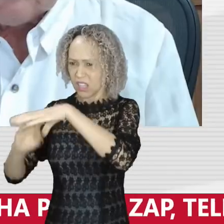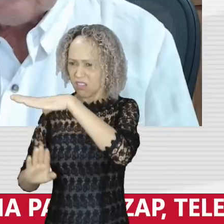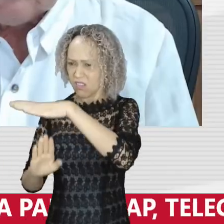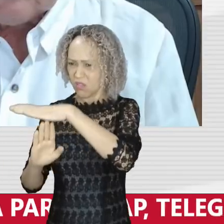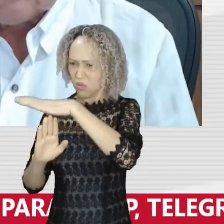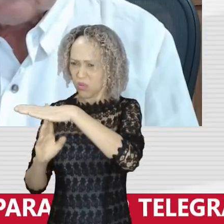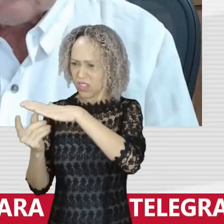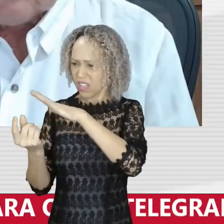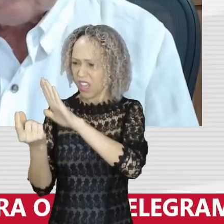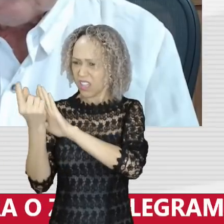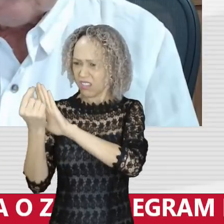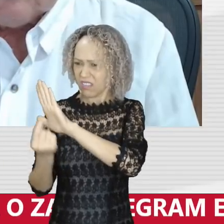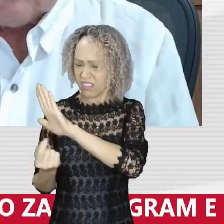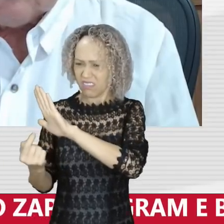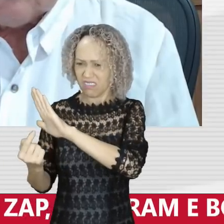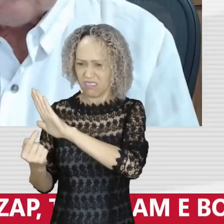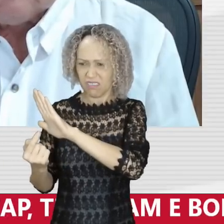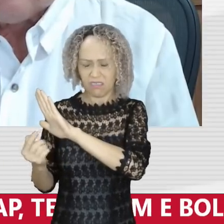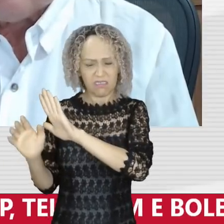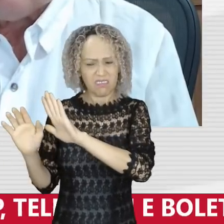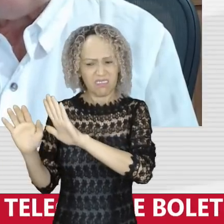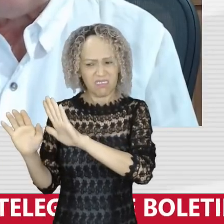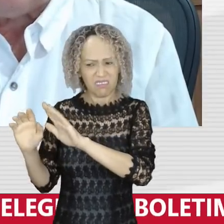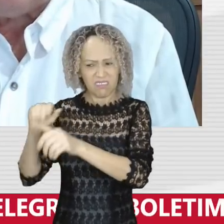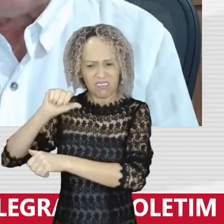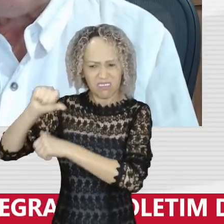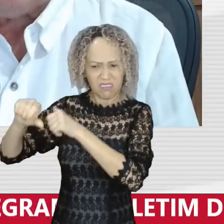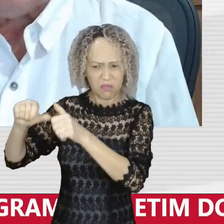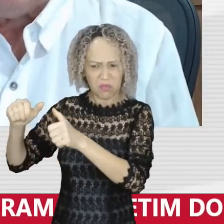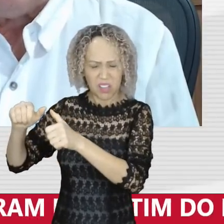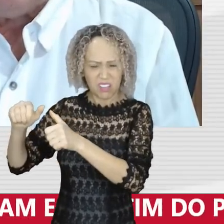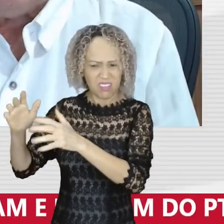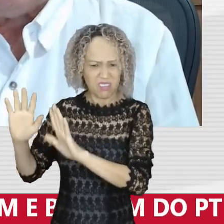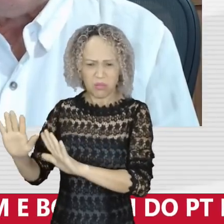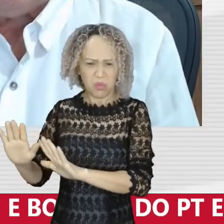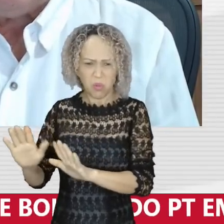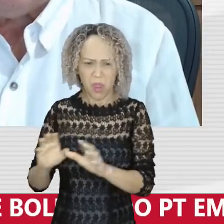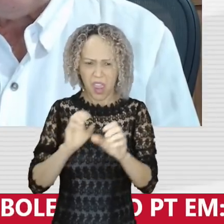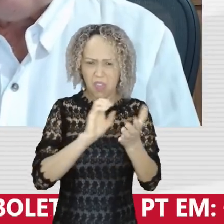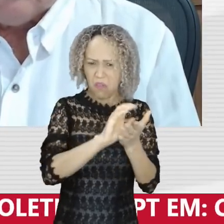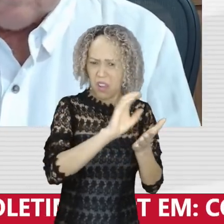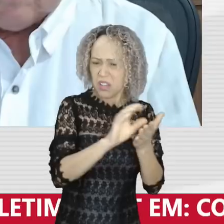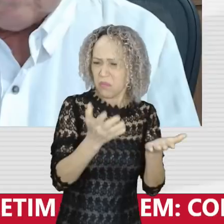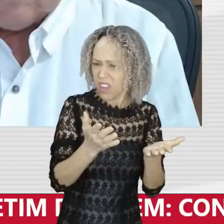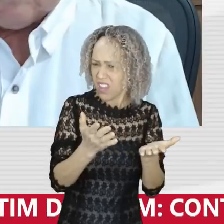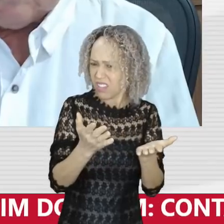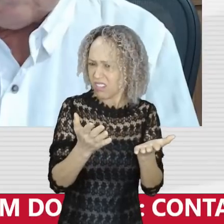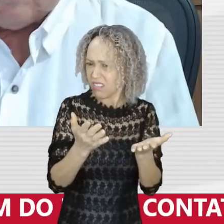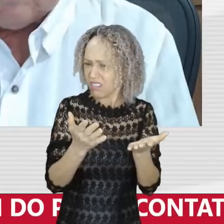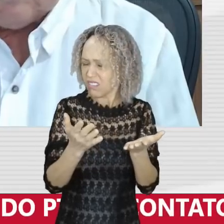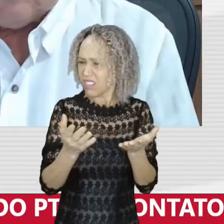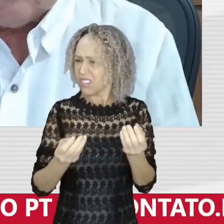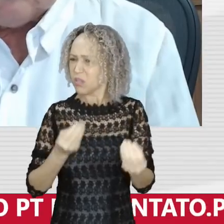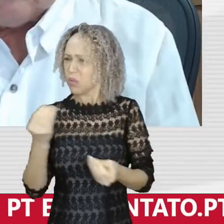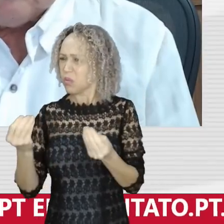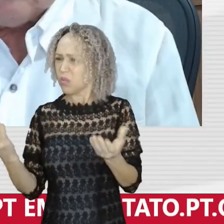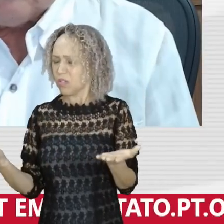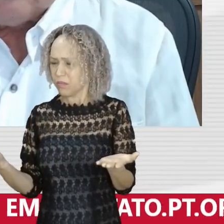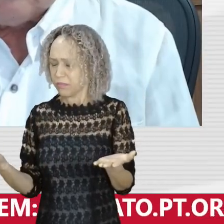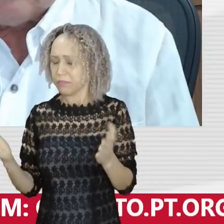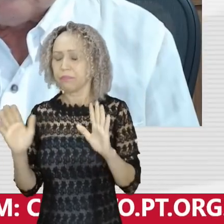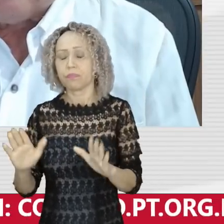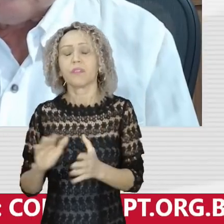quarto ano com valores congelados, você não tem construção de novas escolas, o desmonte vai